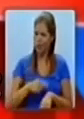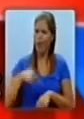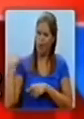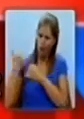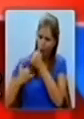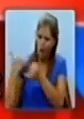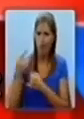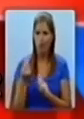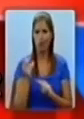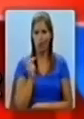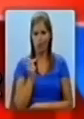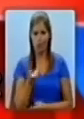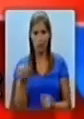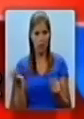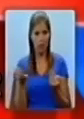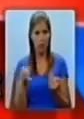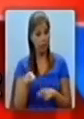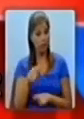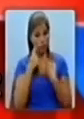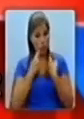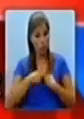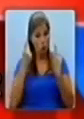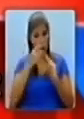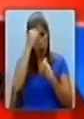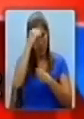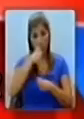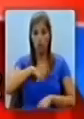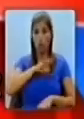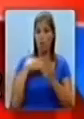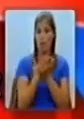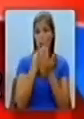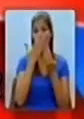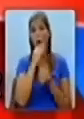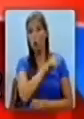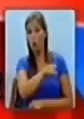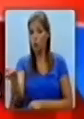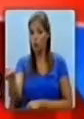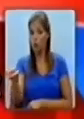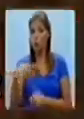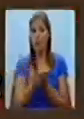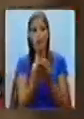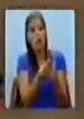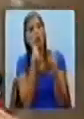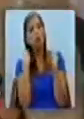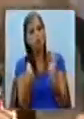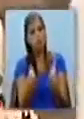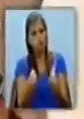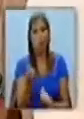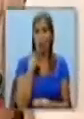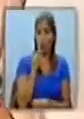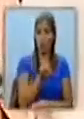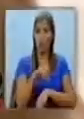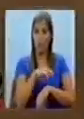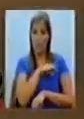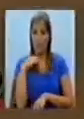claramente que o ensino que nós possamos nós transferiremos esse delta qualidade o curso de medicina da universidade